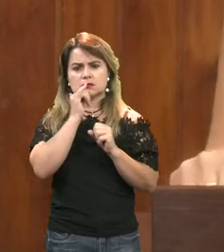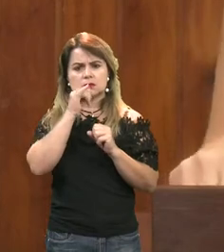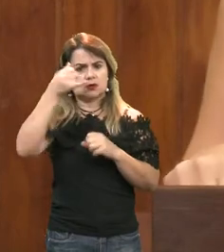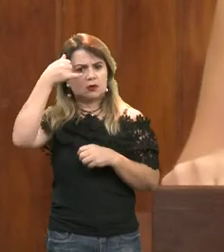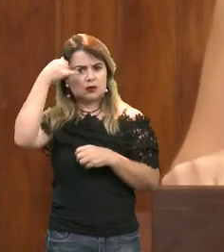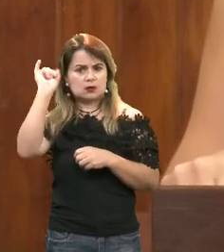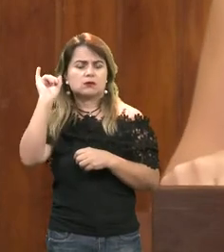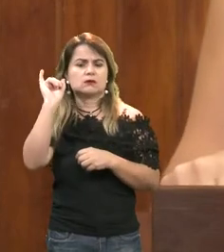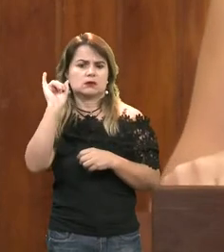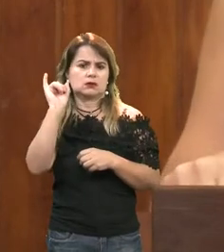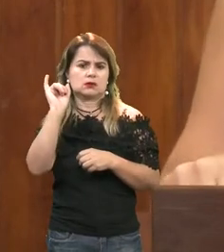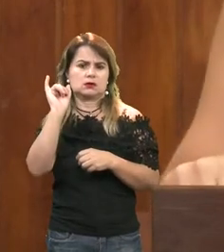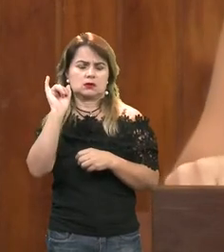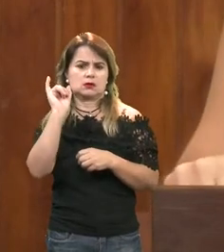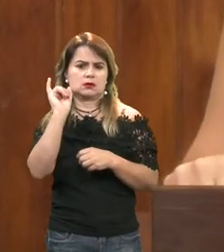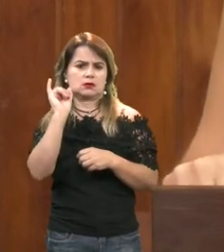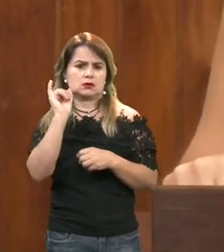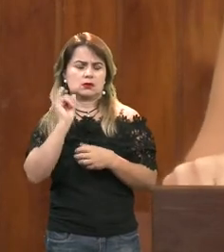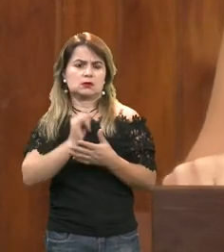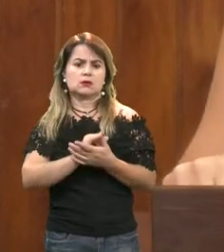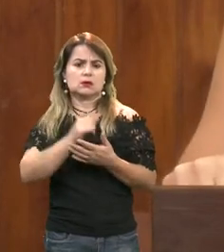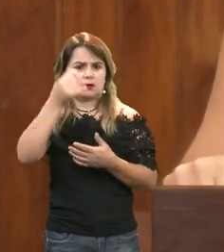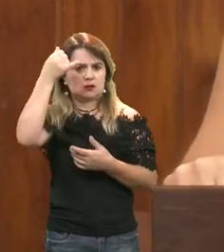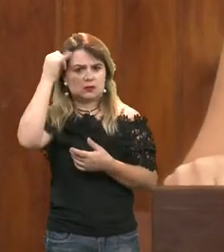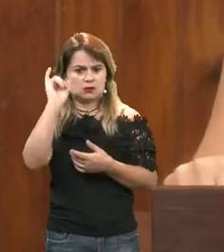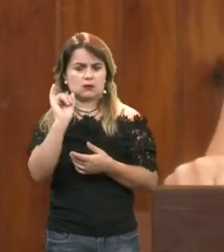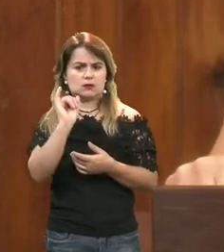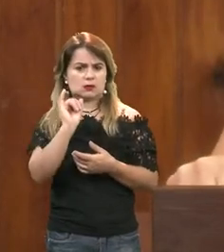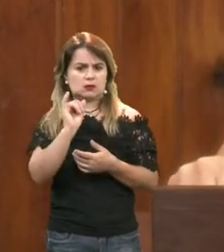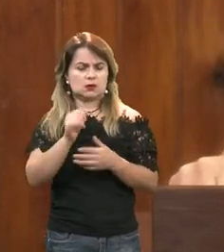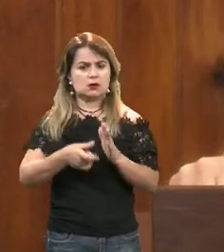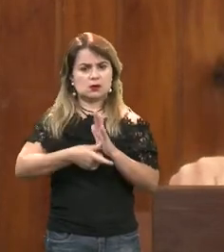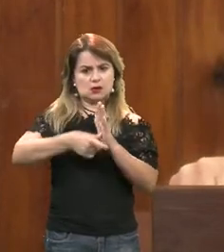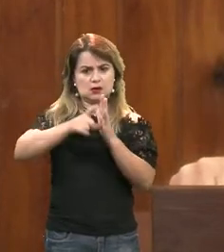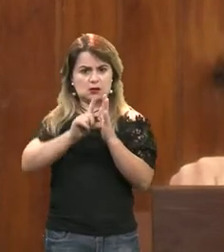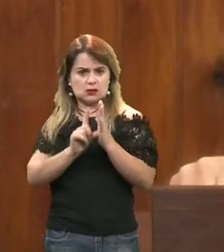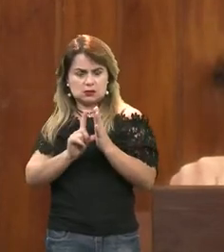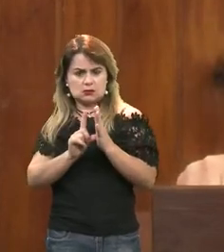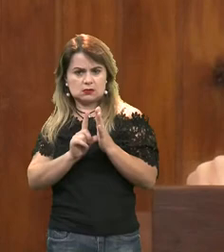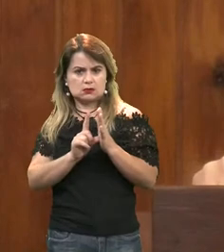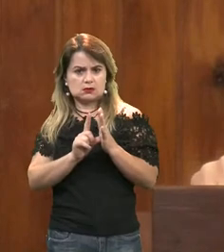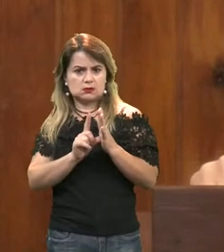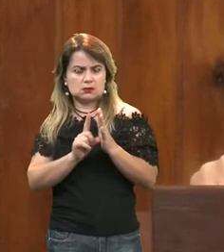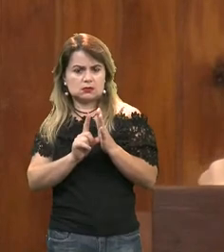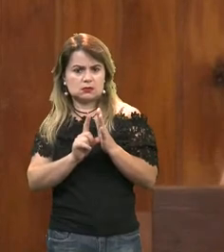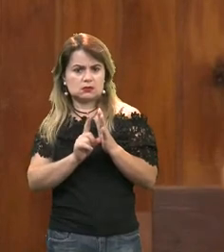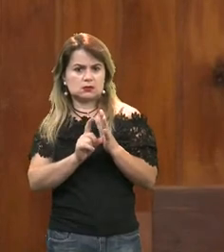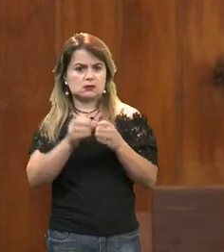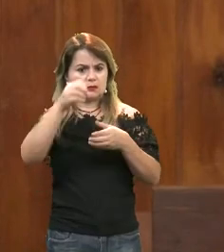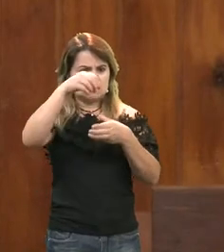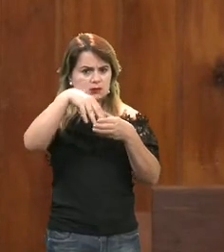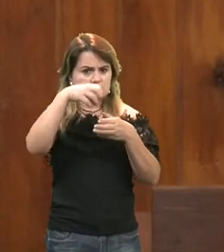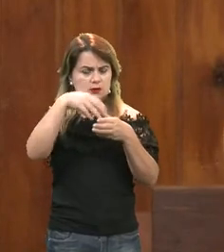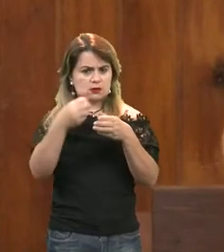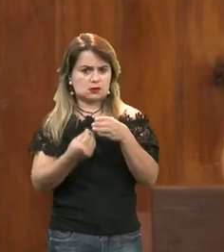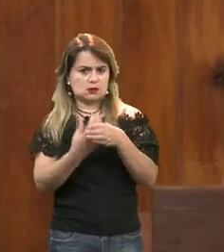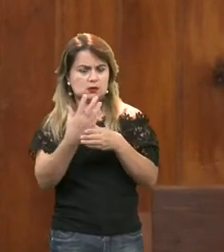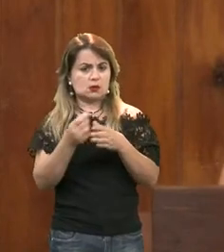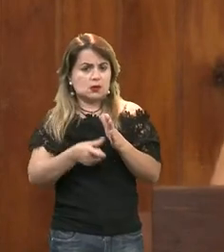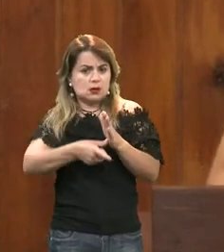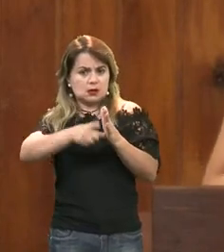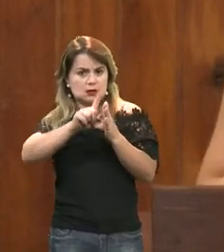preventivo, como o próprio nome diz, você faz antes do plantio, você busca a